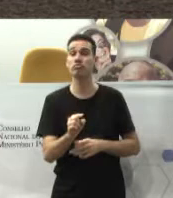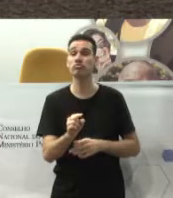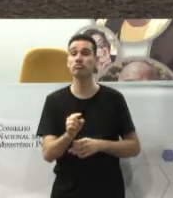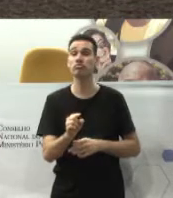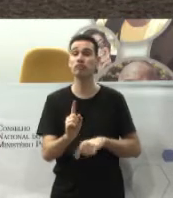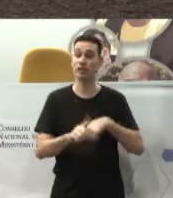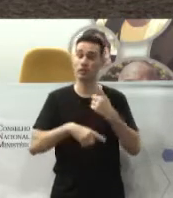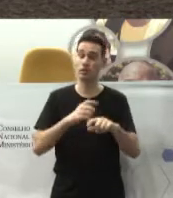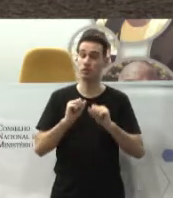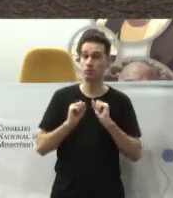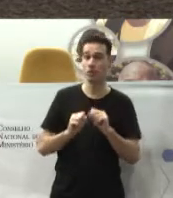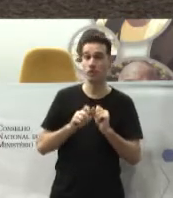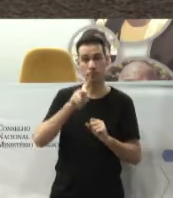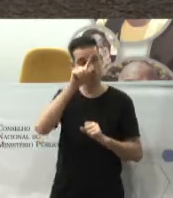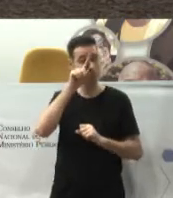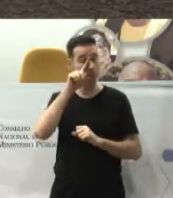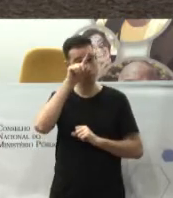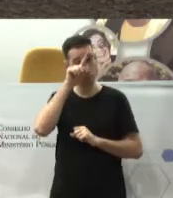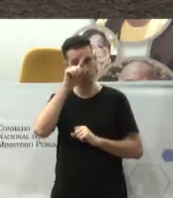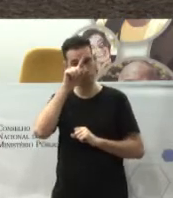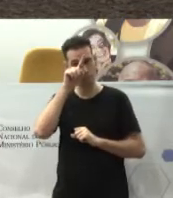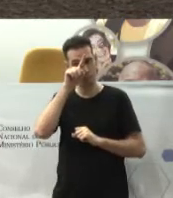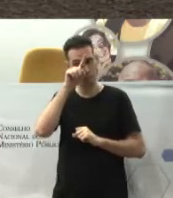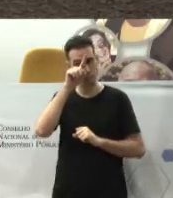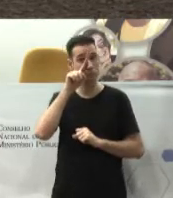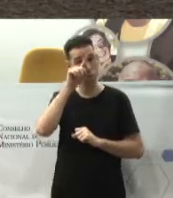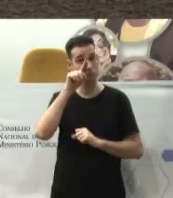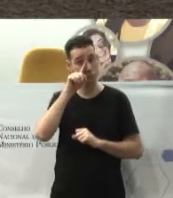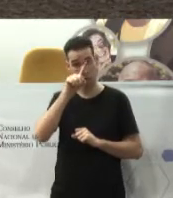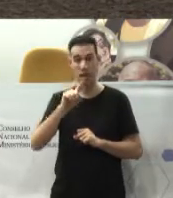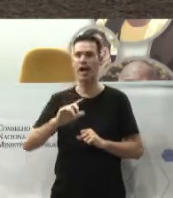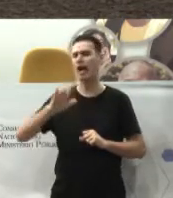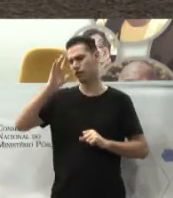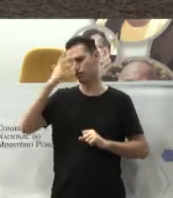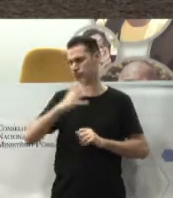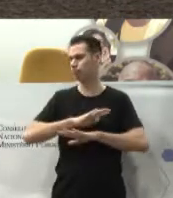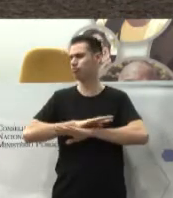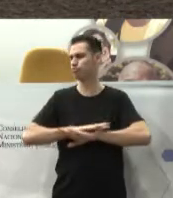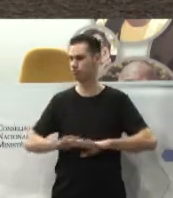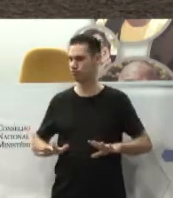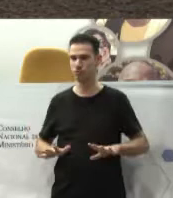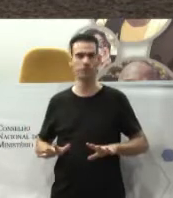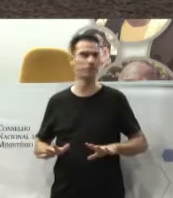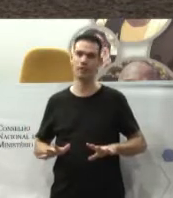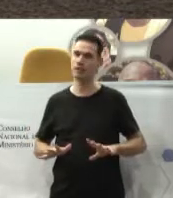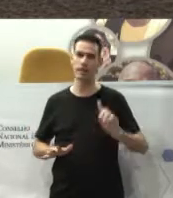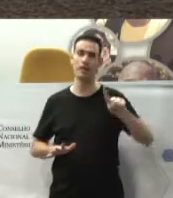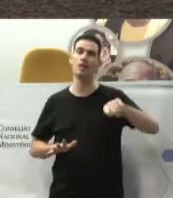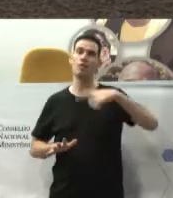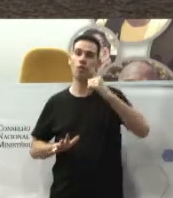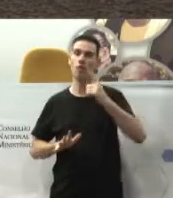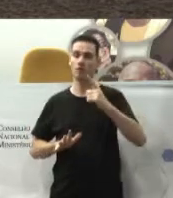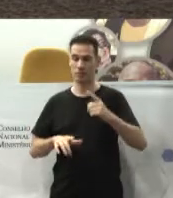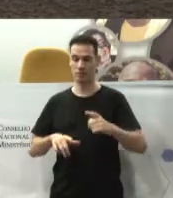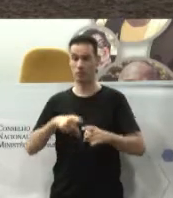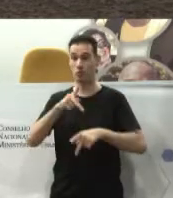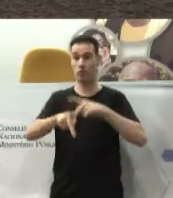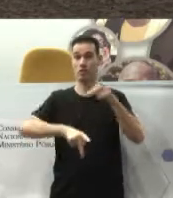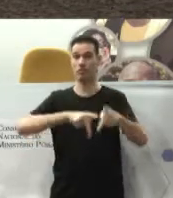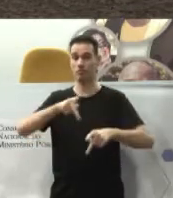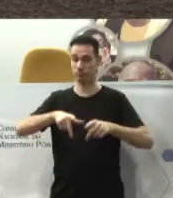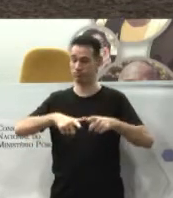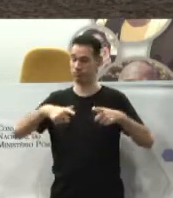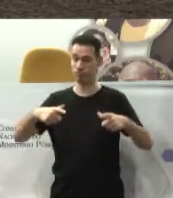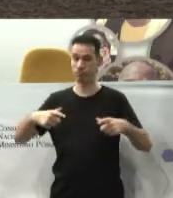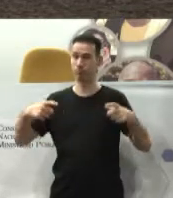um risco grande de que isso não solucione o problema, porque você cria 60 mil, mas como a população continua crescendo, se